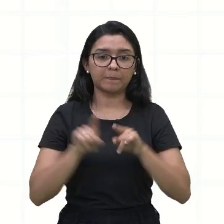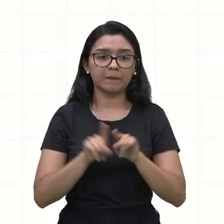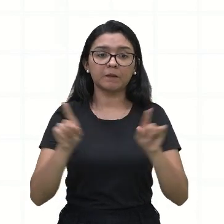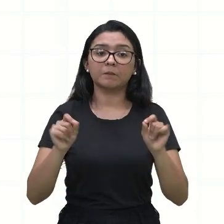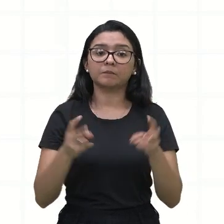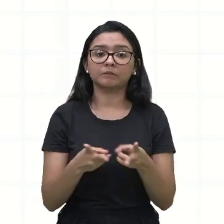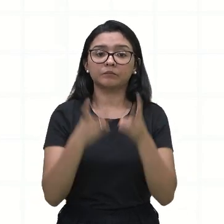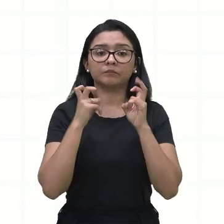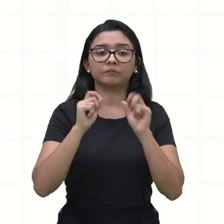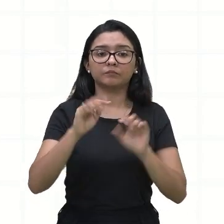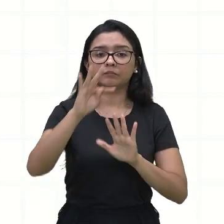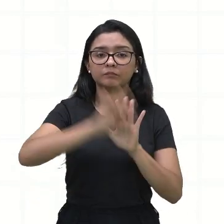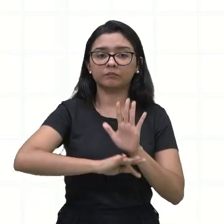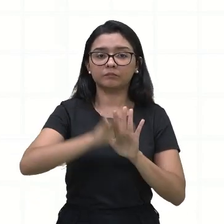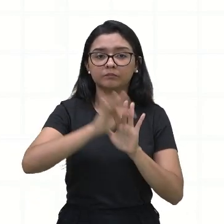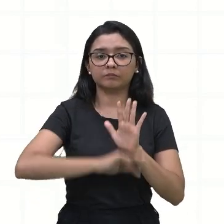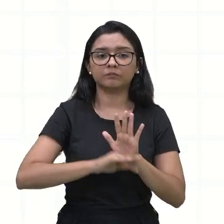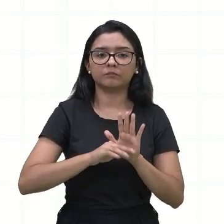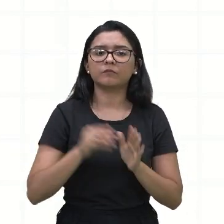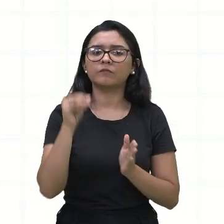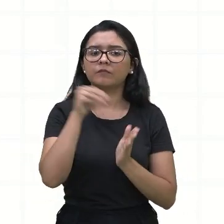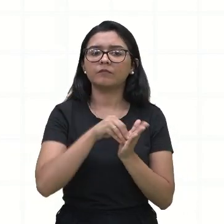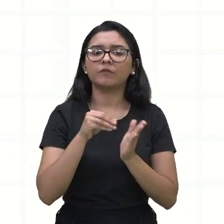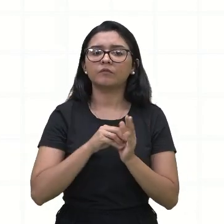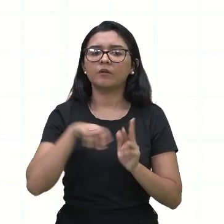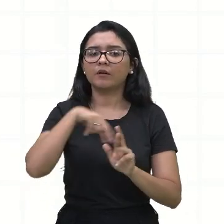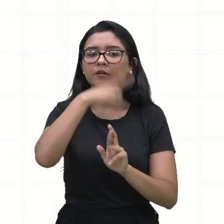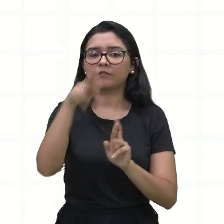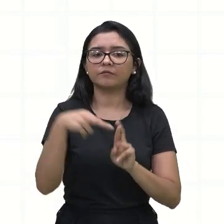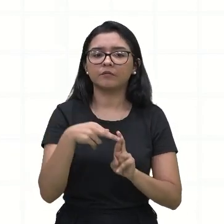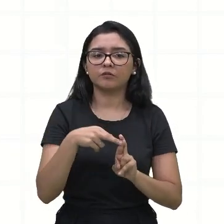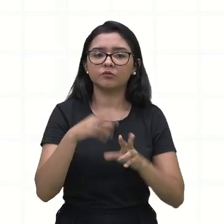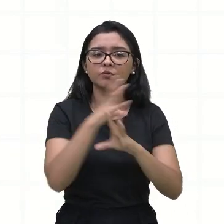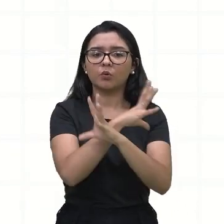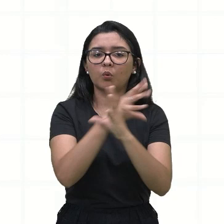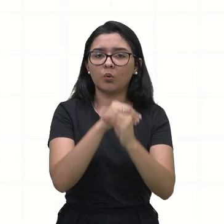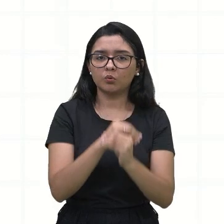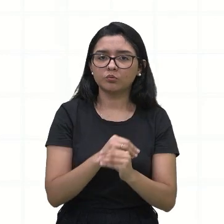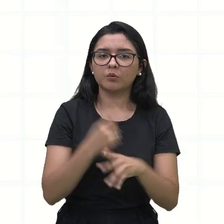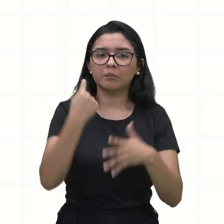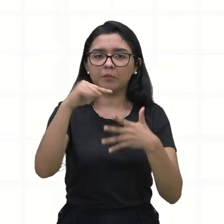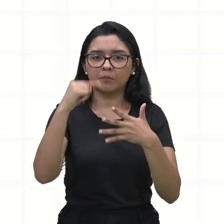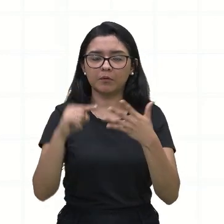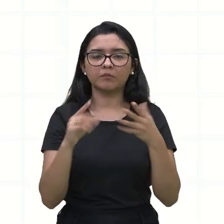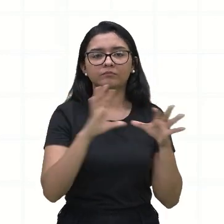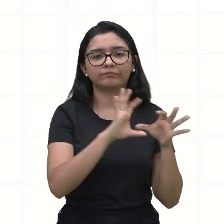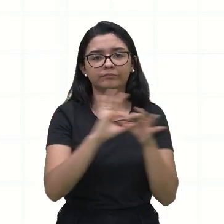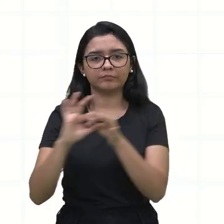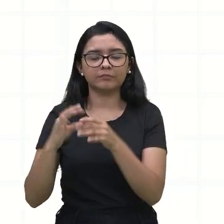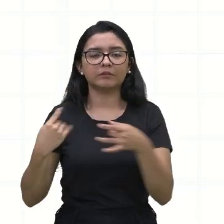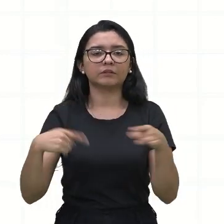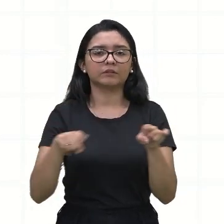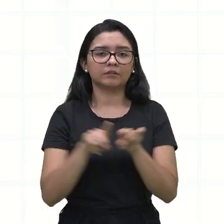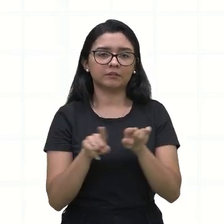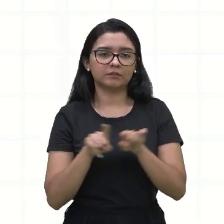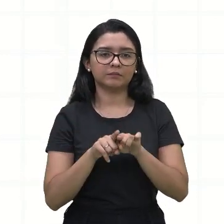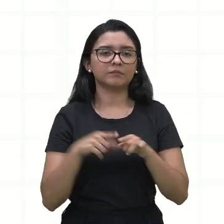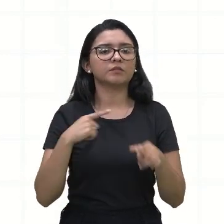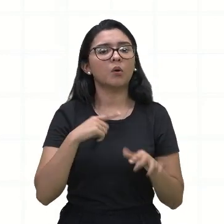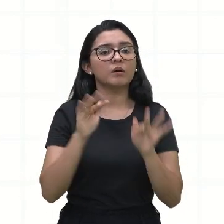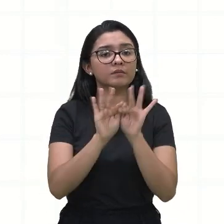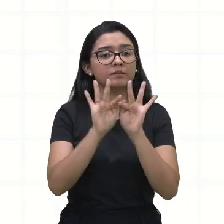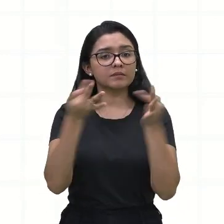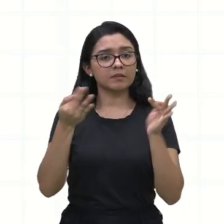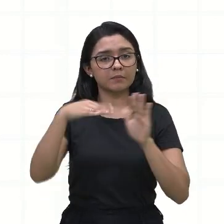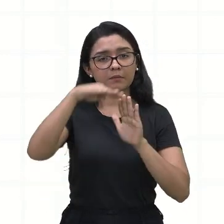nota-se no texto uma total ausência de referências, conjunções, elementos coesivos ao longo do texto. São versos curtos